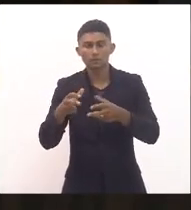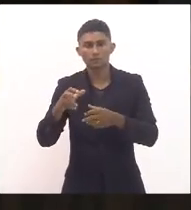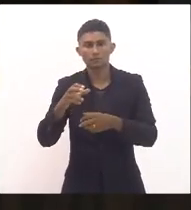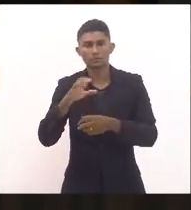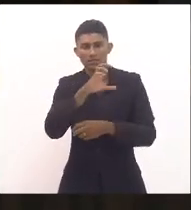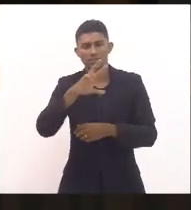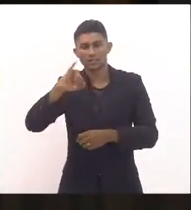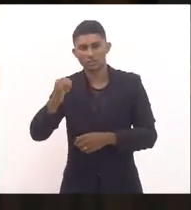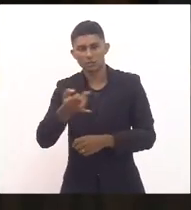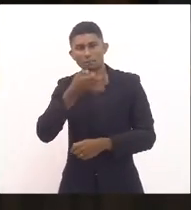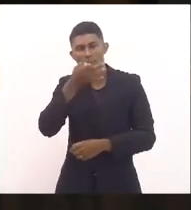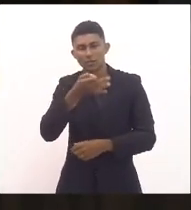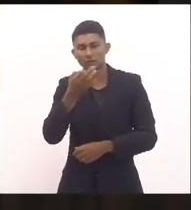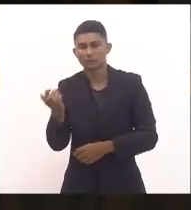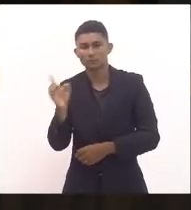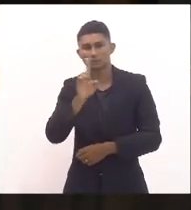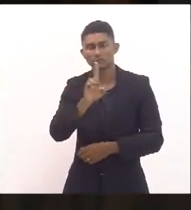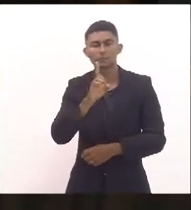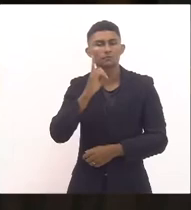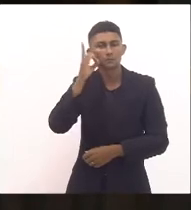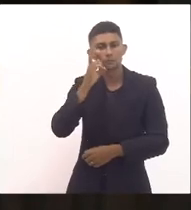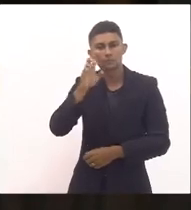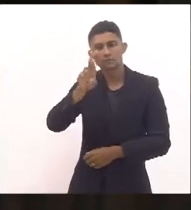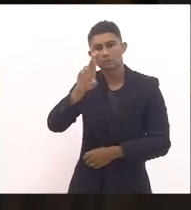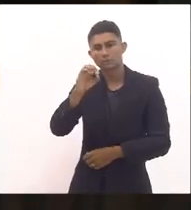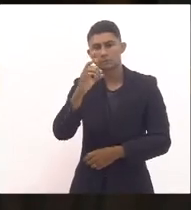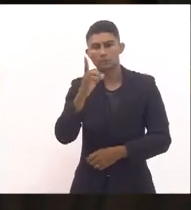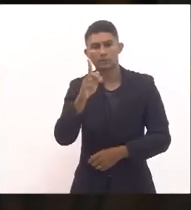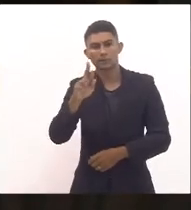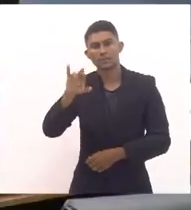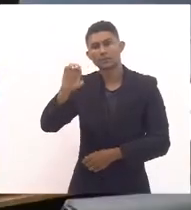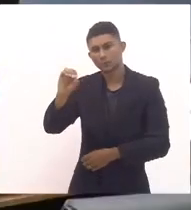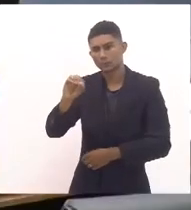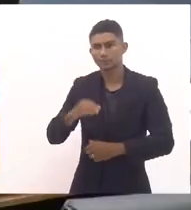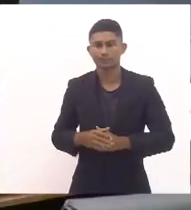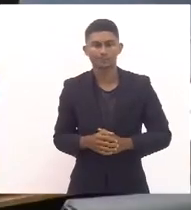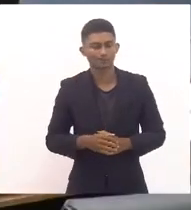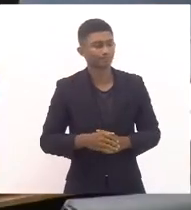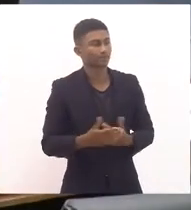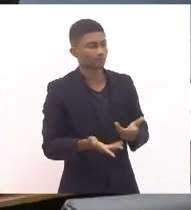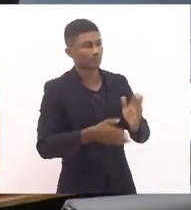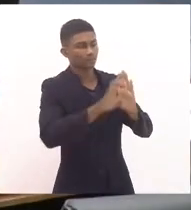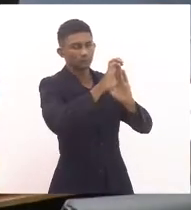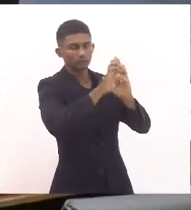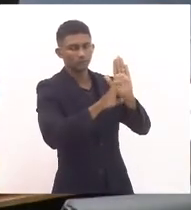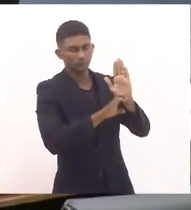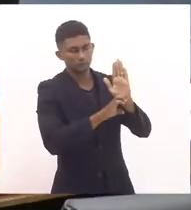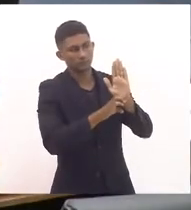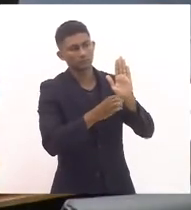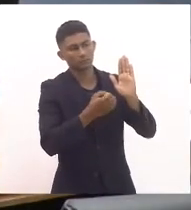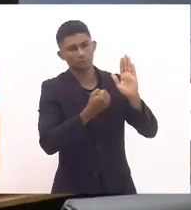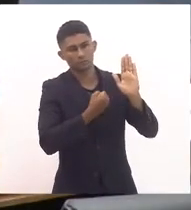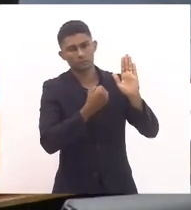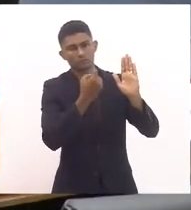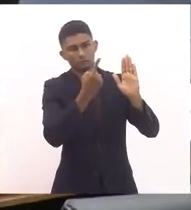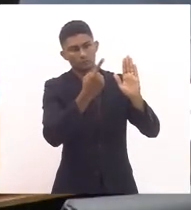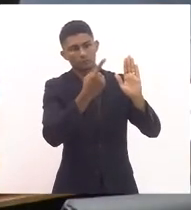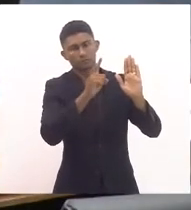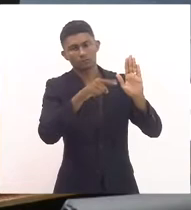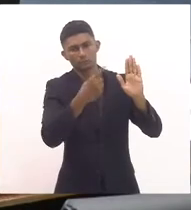Justiça, deputado Rodrigo Amorim. Senhora Presidente, é favorável às emendas 1, 3 e